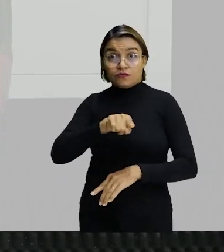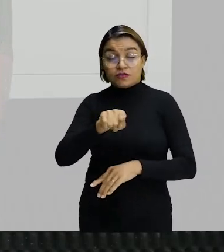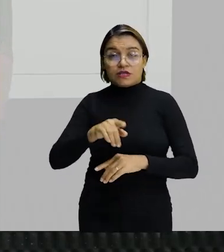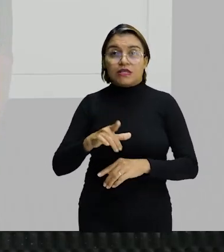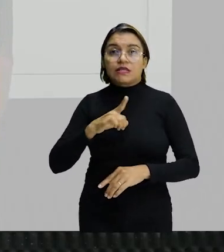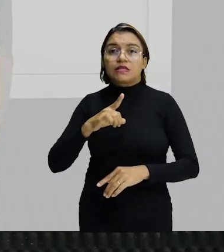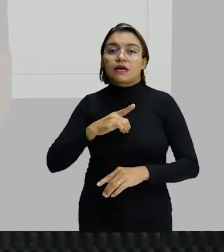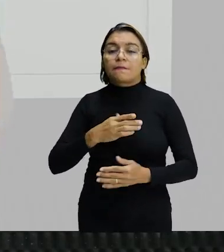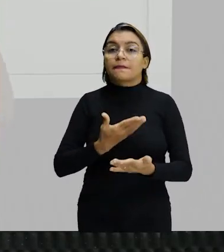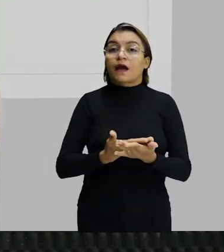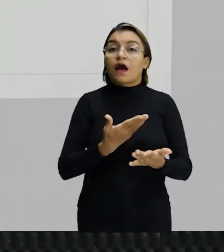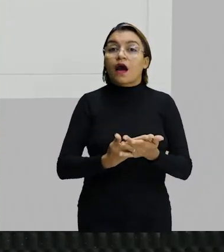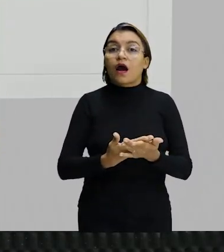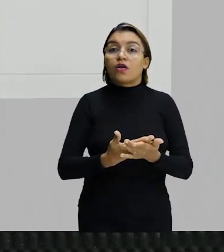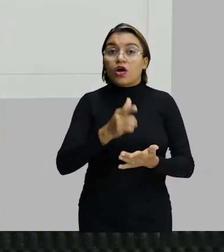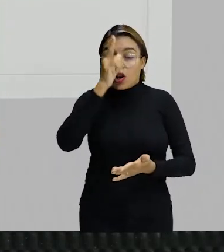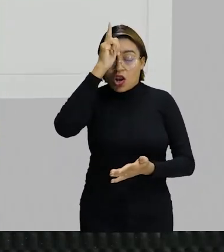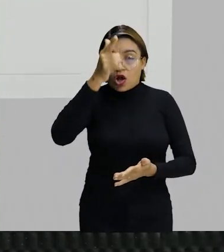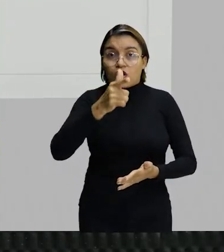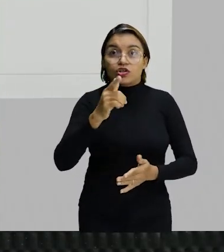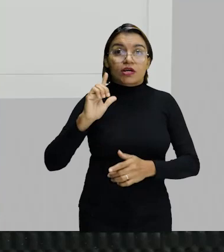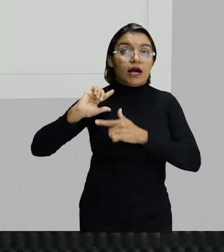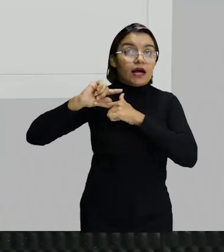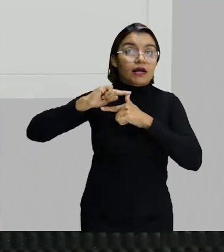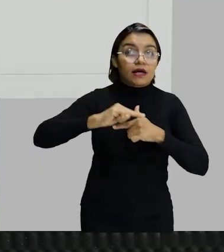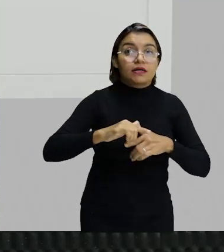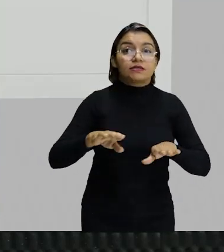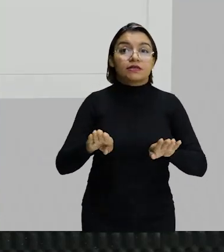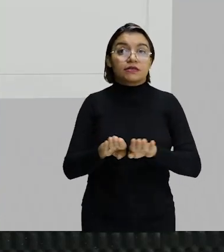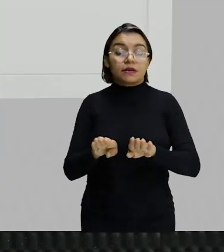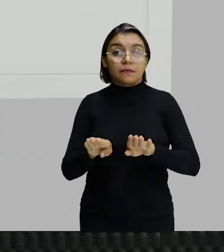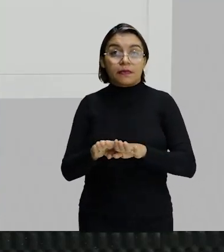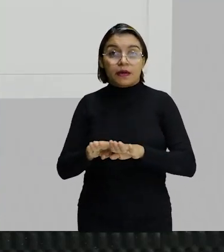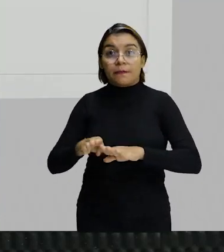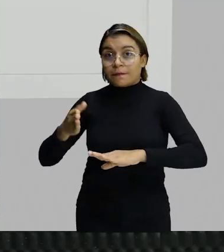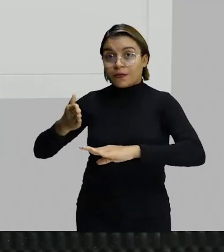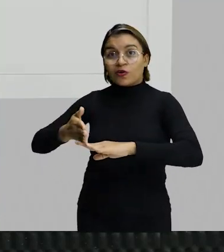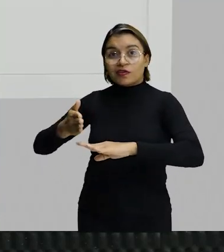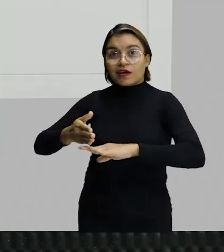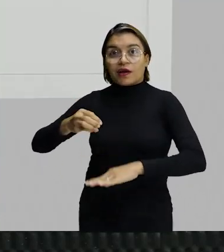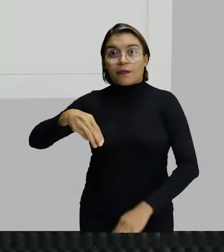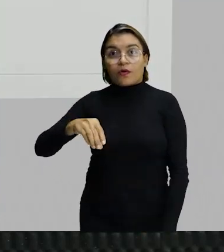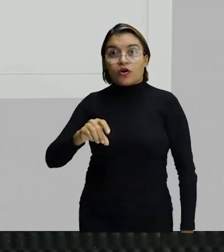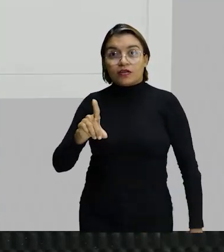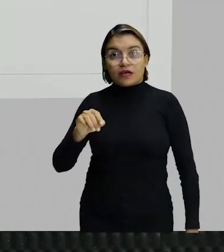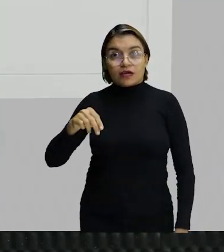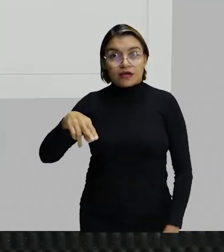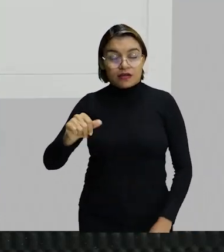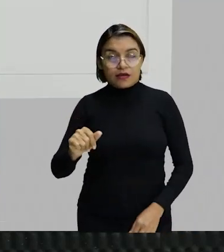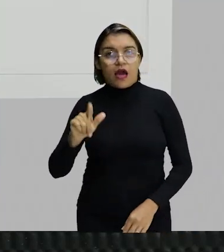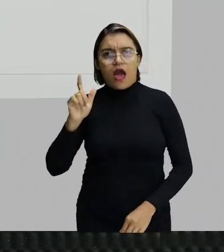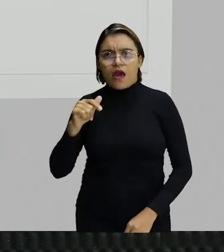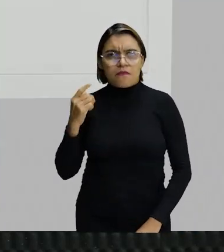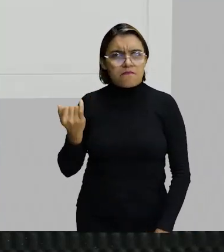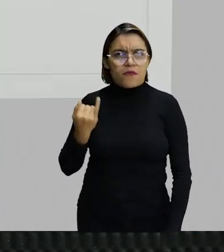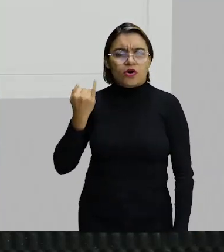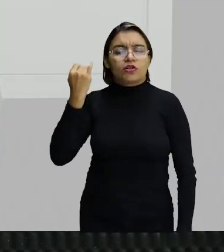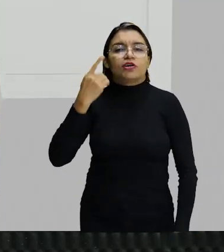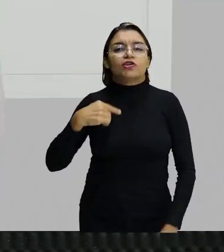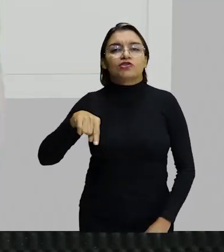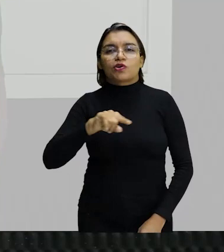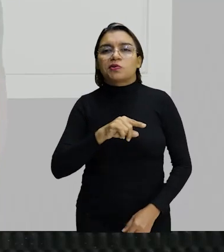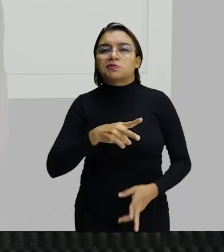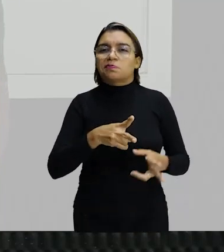aulas da lógica clássica e temos a lógica moderna até, viu? Fizemos ali um gancho da lógica moderna, que eu acho interessante, da gente perceber